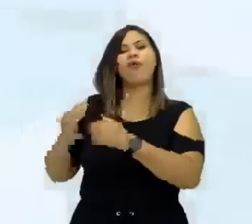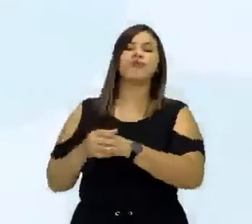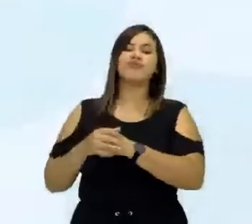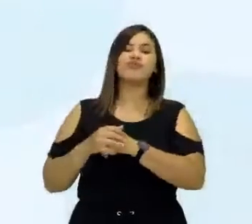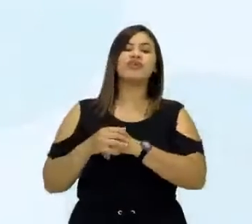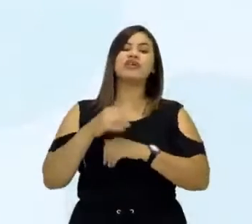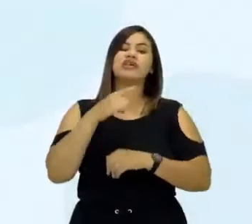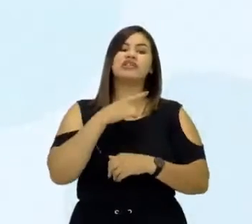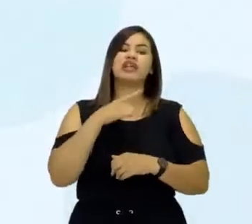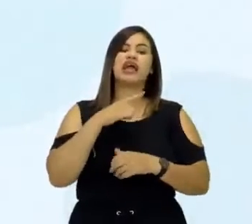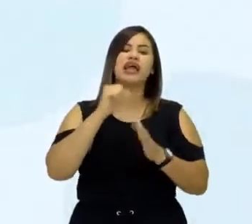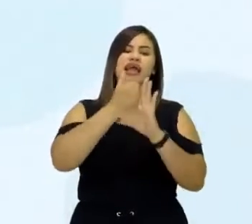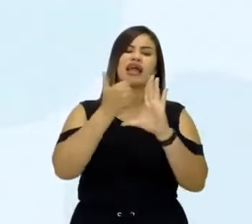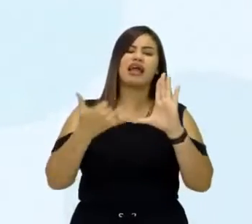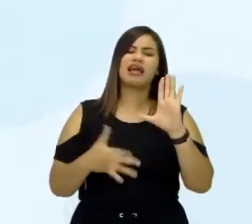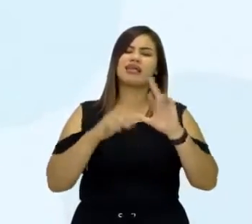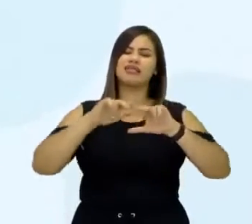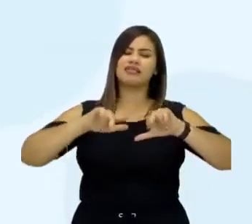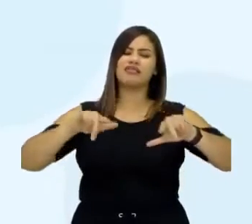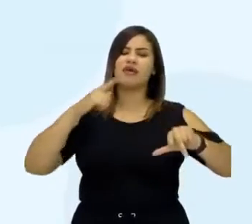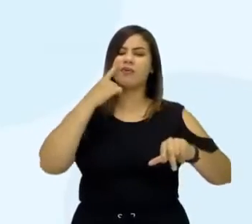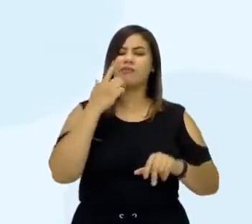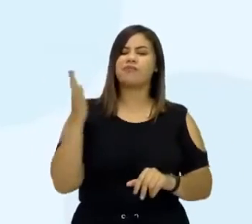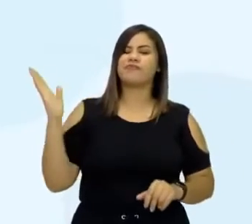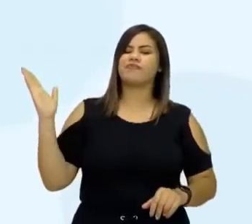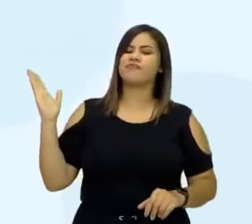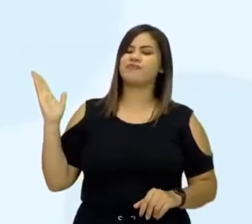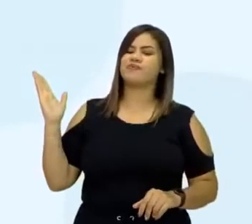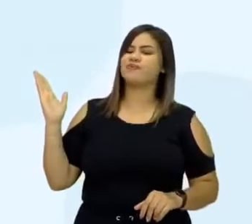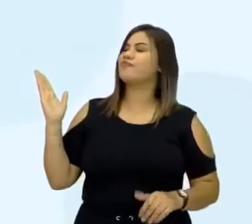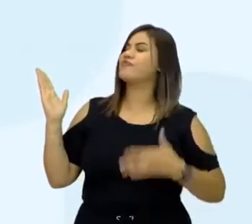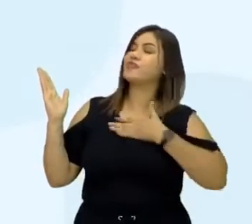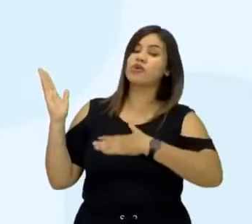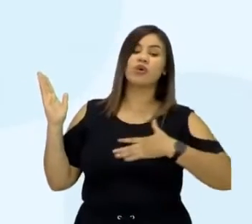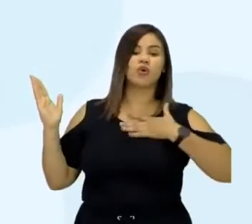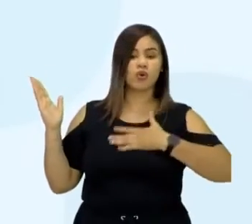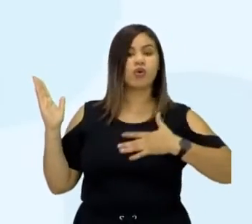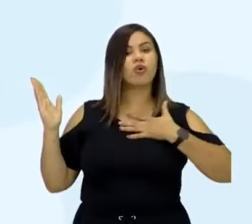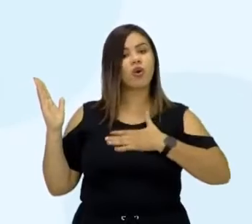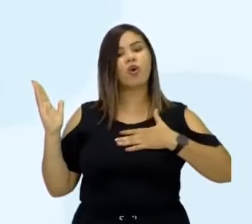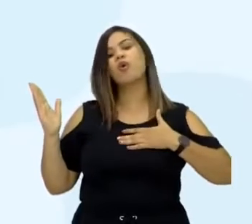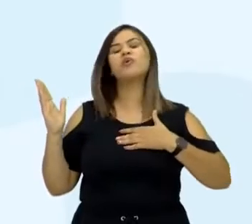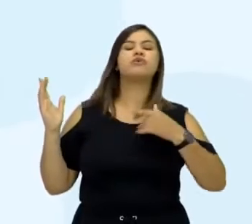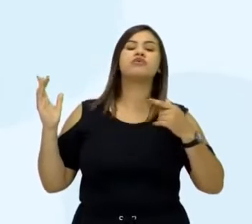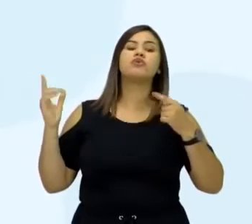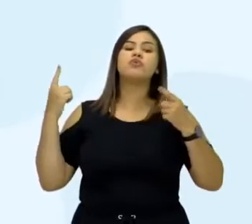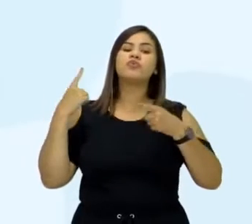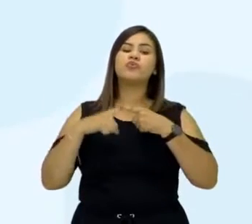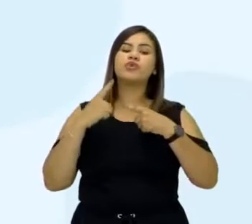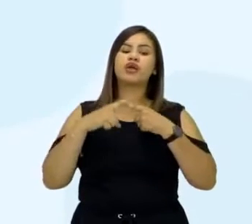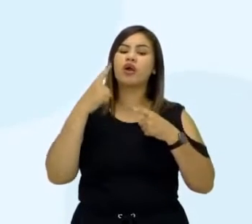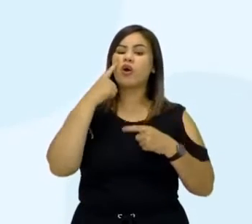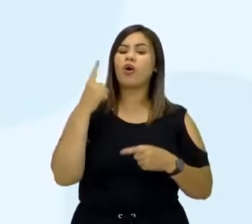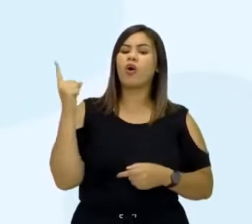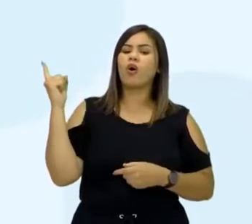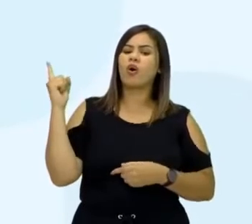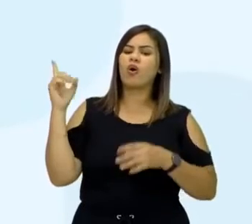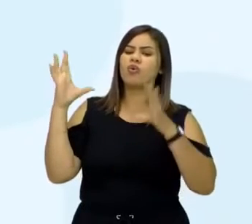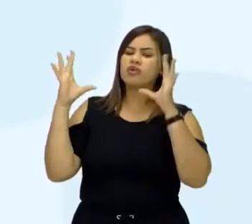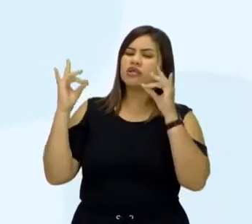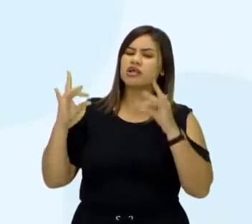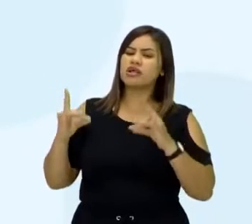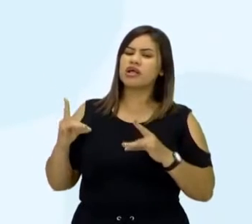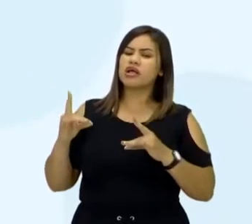várias características. Então essa imagem aí eu sempre gosto de usar quando eu falo de industrialização e de revolução industrial, porque olha lá, João, está